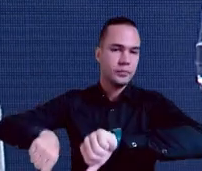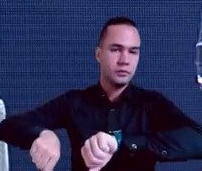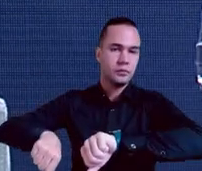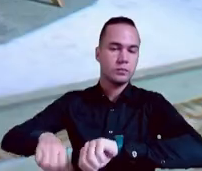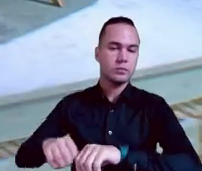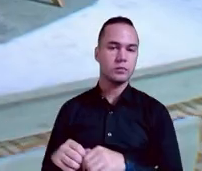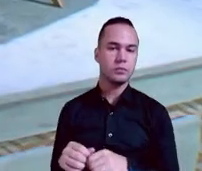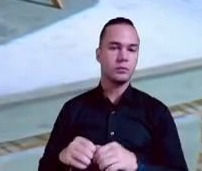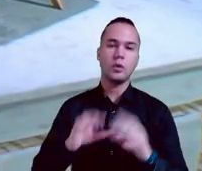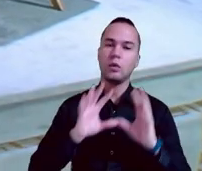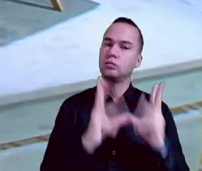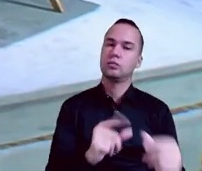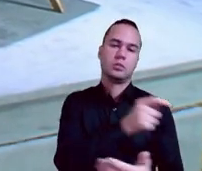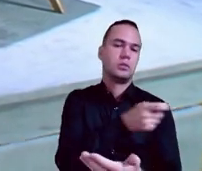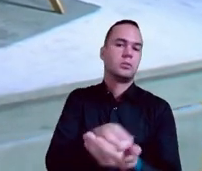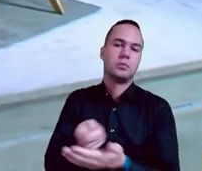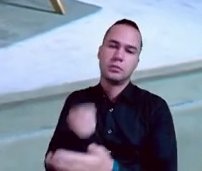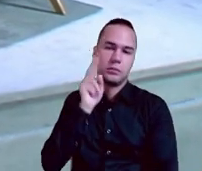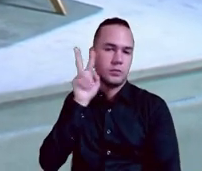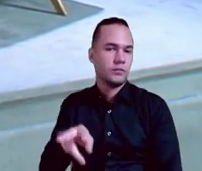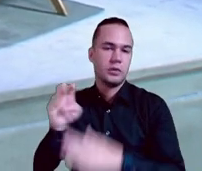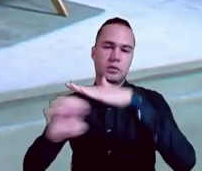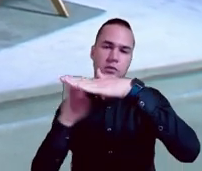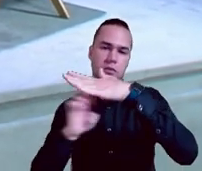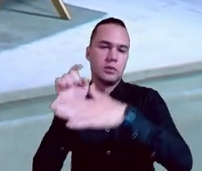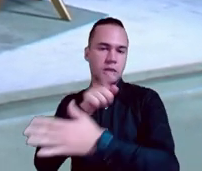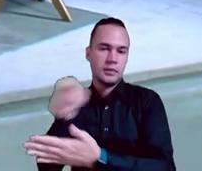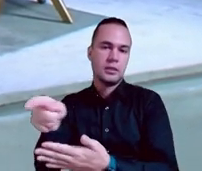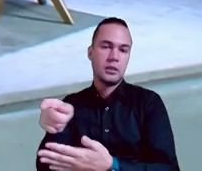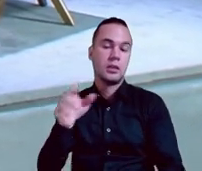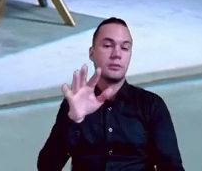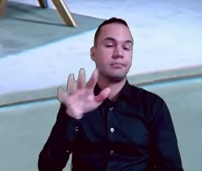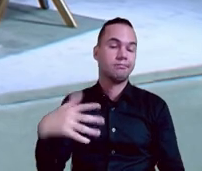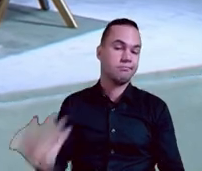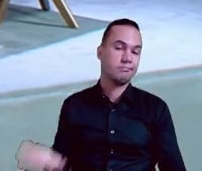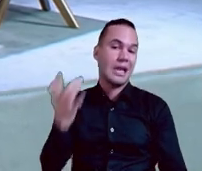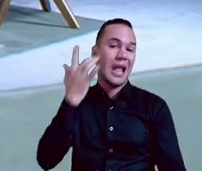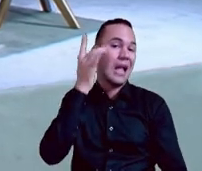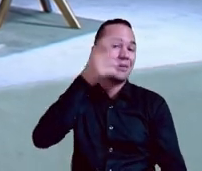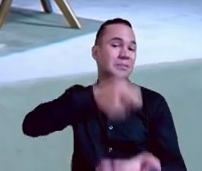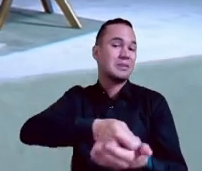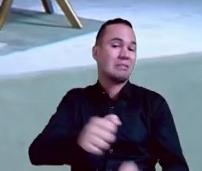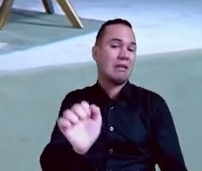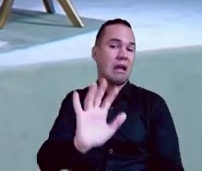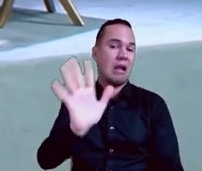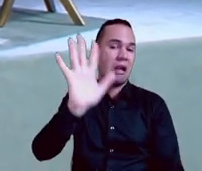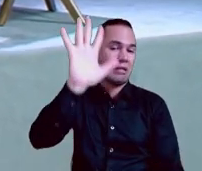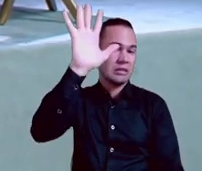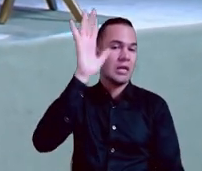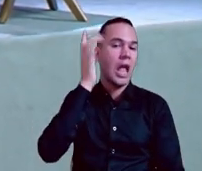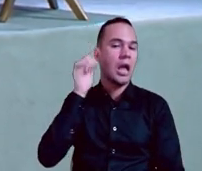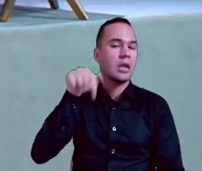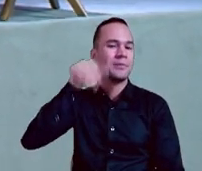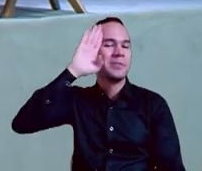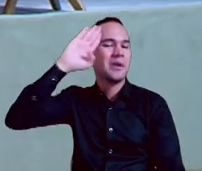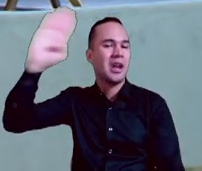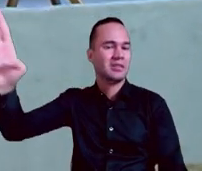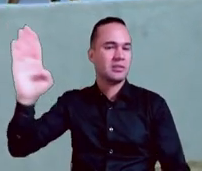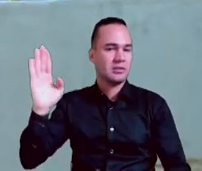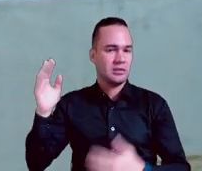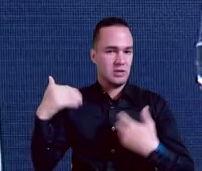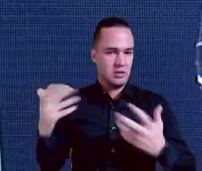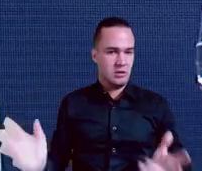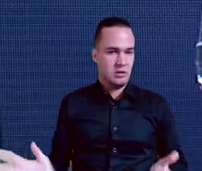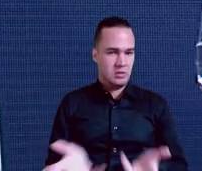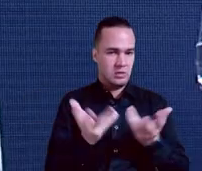os investidores começam a olhar para as empresas que eles investiram e fala Opa acho que eu paguei caro demais acho que agenda que eu influenciei nessa